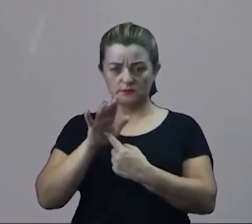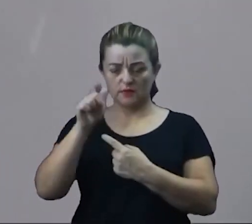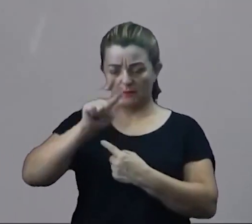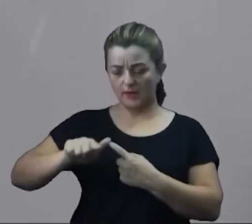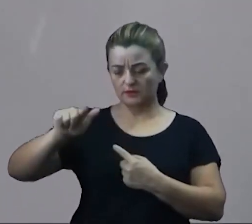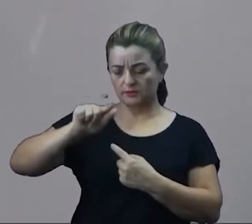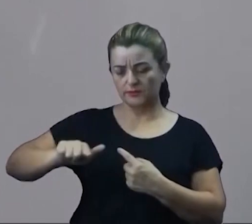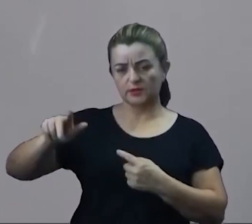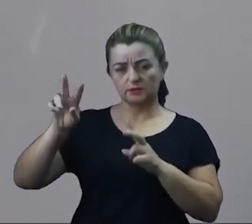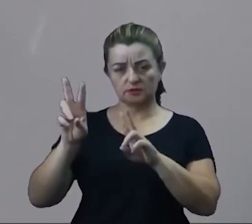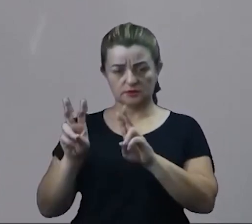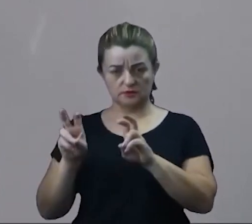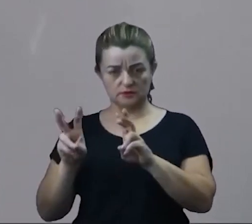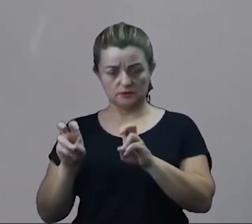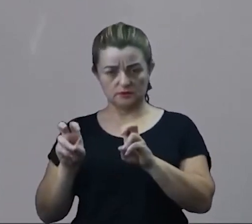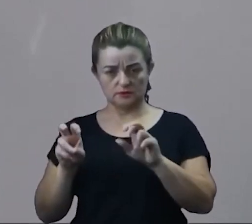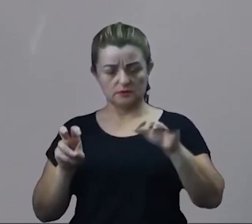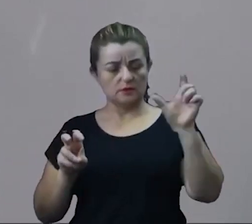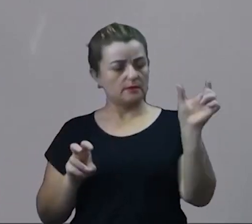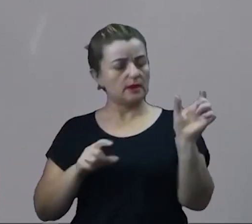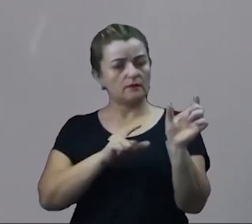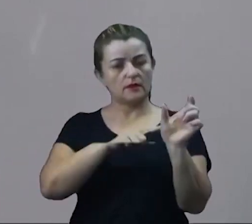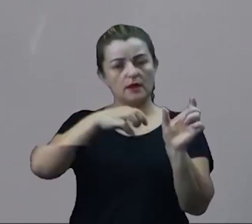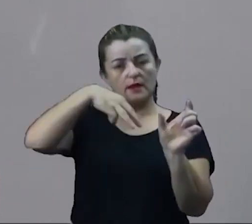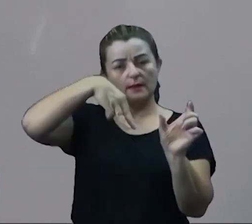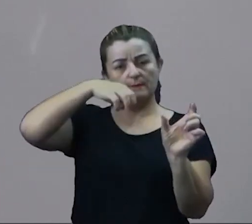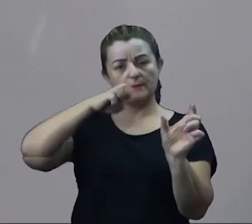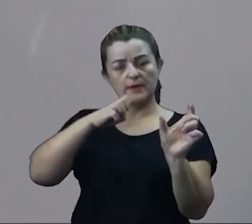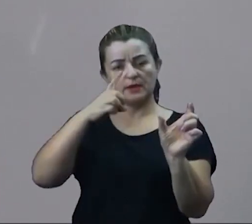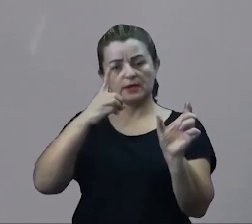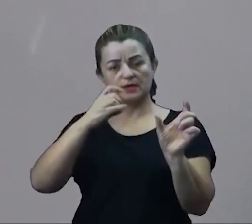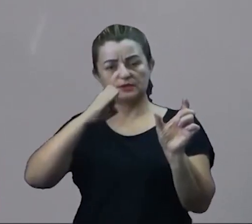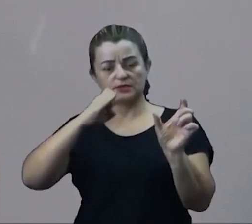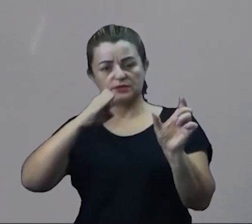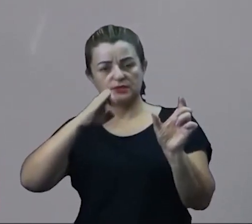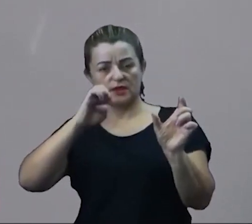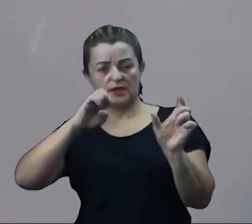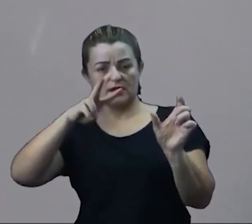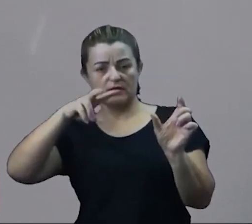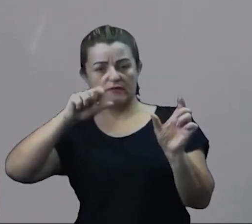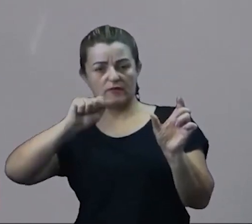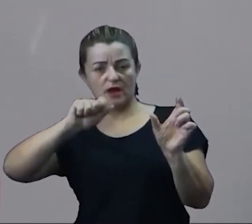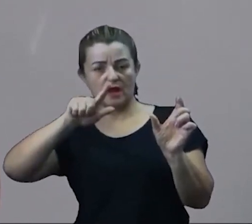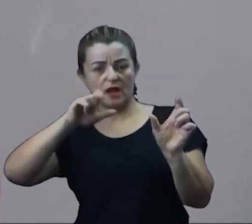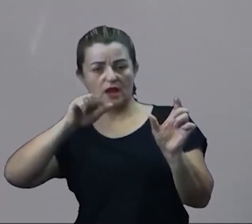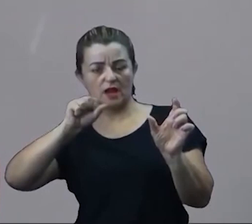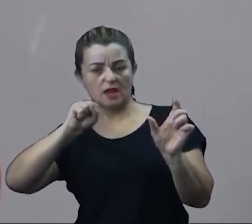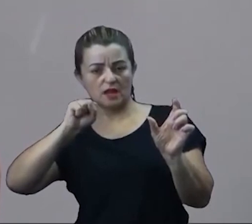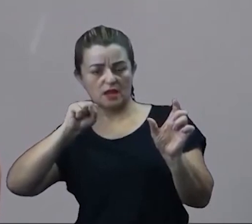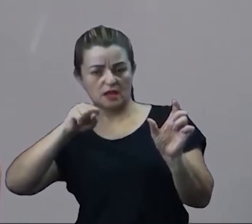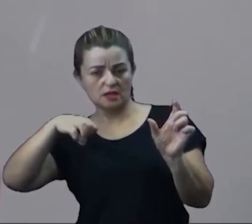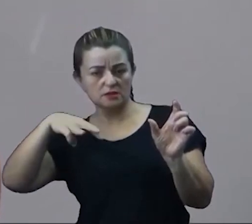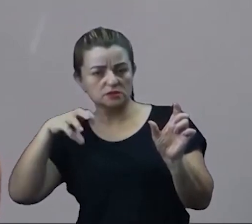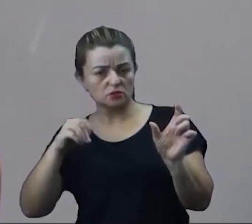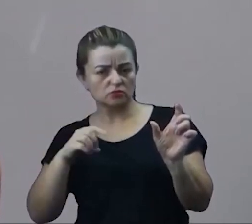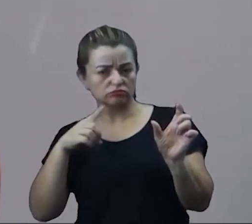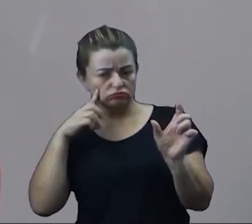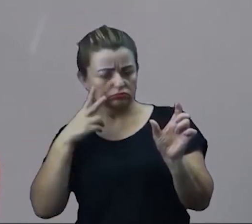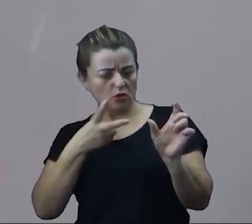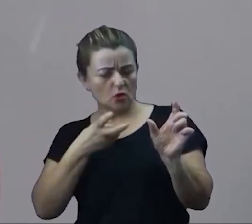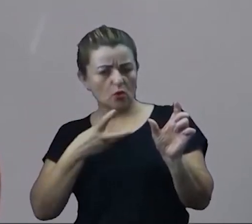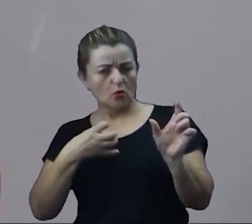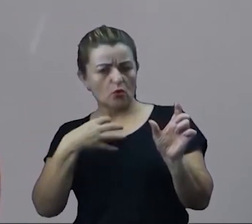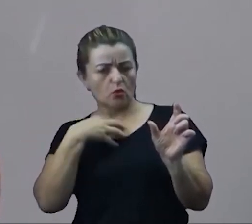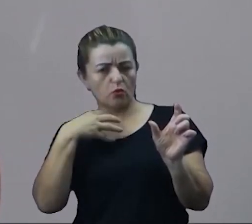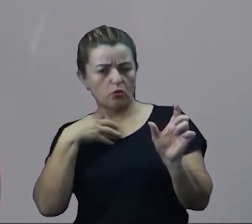alguns termos. Vamos lá. Medievalismo. Será que na construção dessa representação feminina observamos características